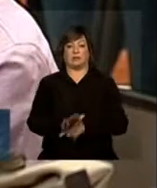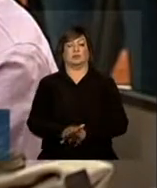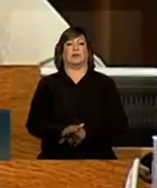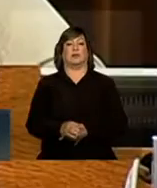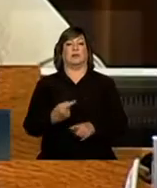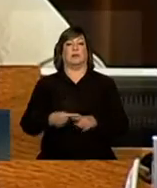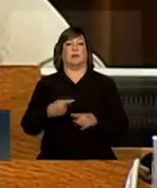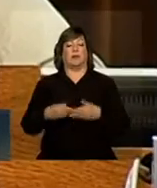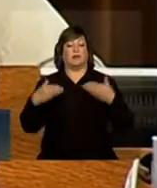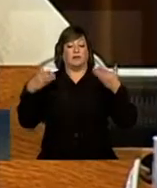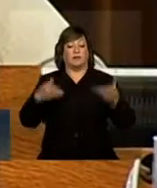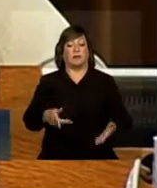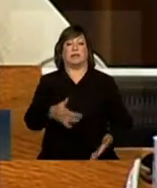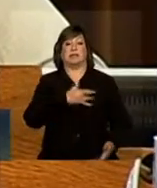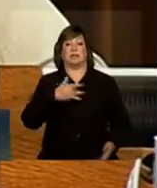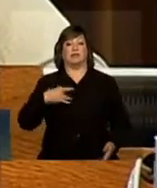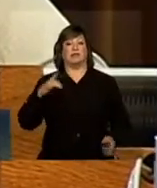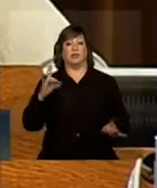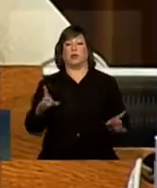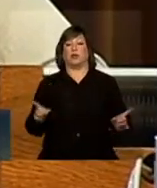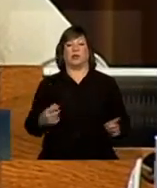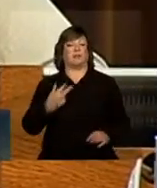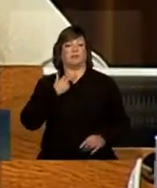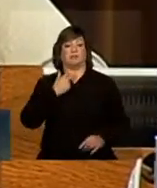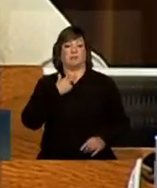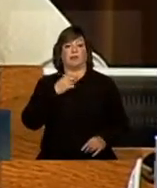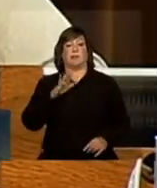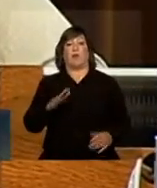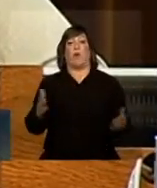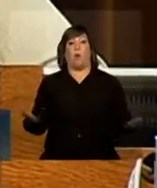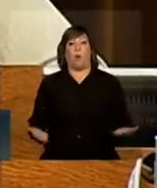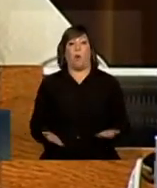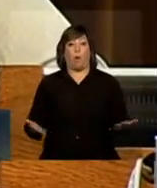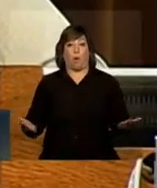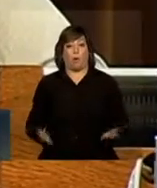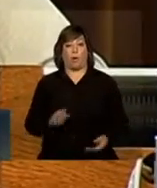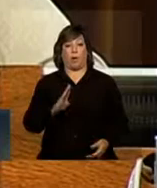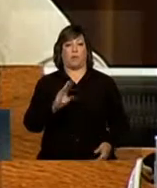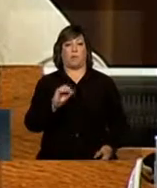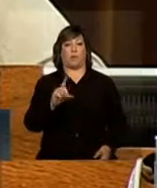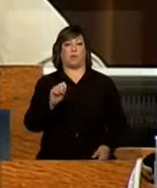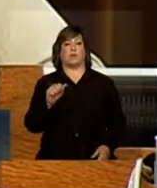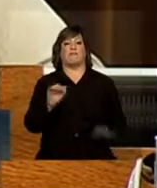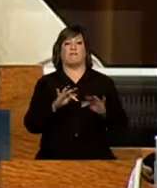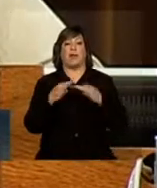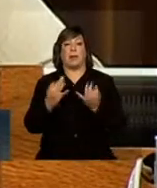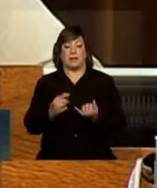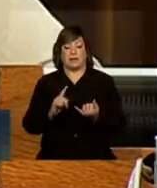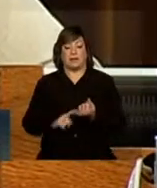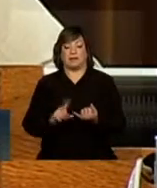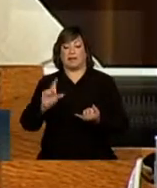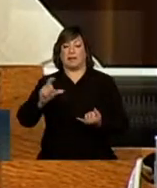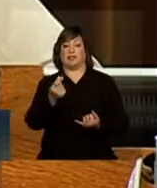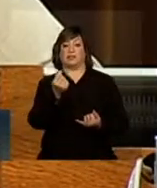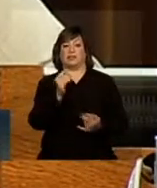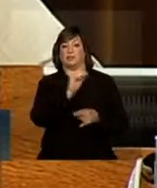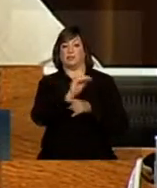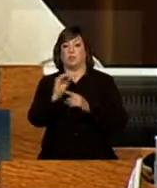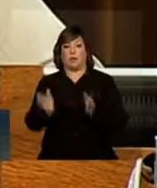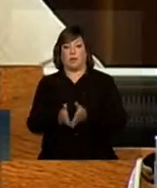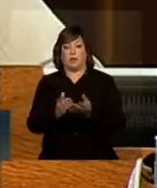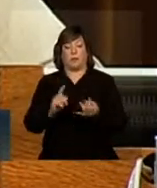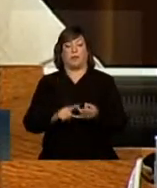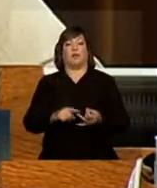intervenções na saúde vão dar conta disso. Então, hoje, com o Bolsa Família, Rede Cegonha e outras